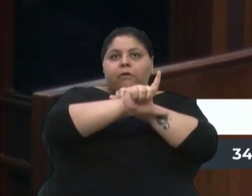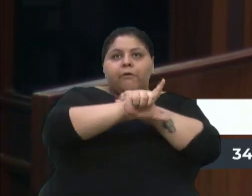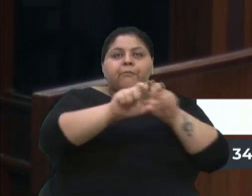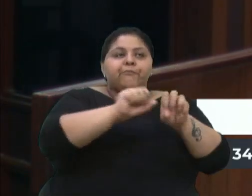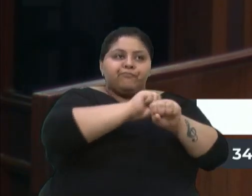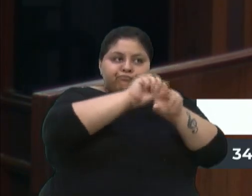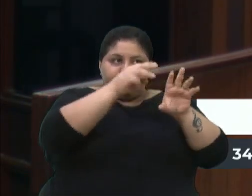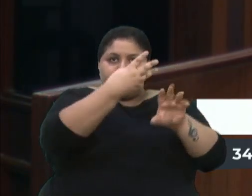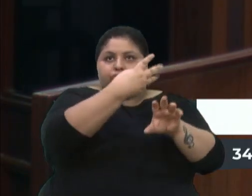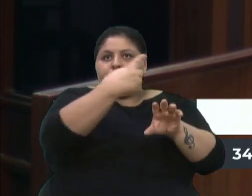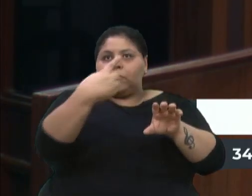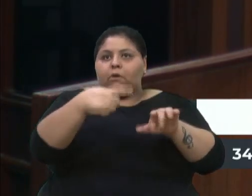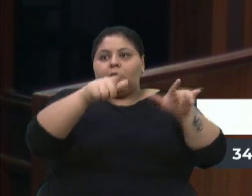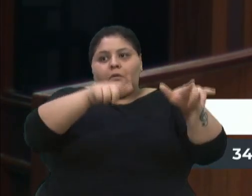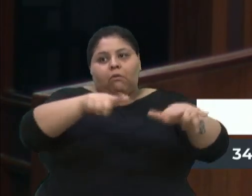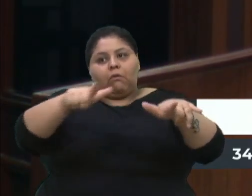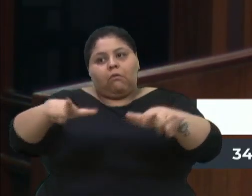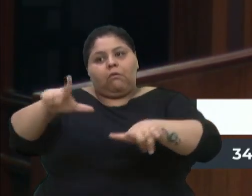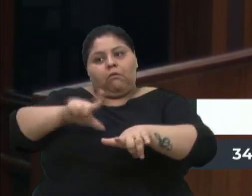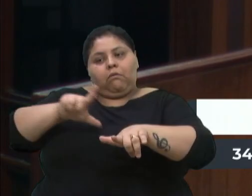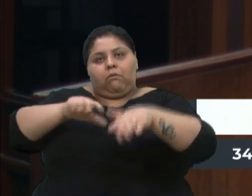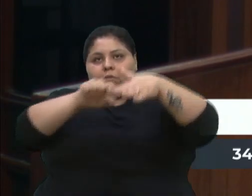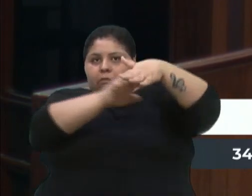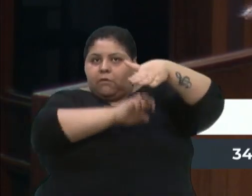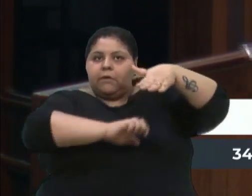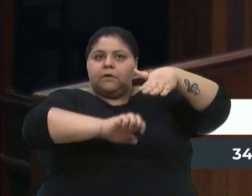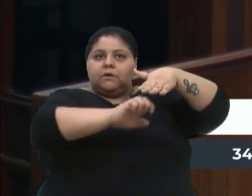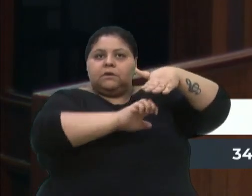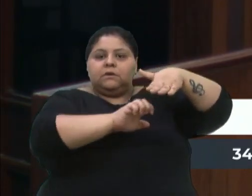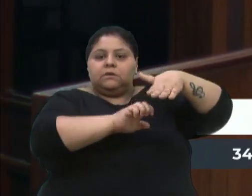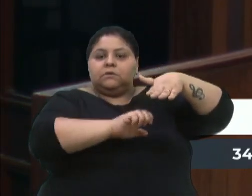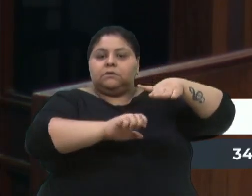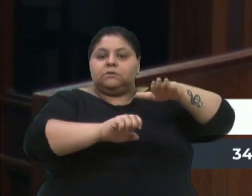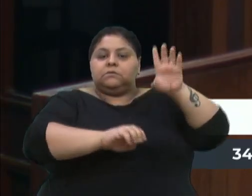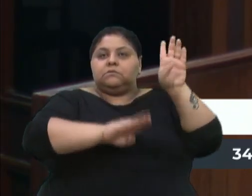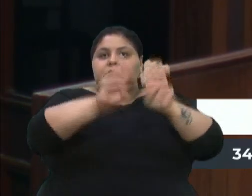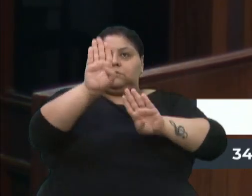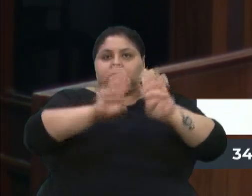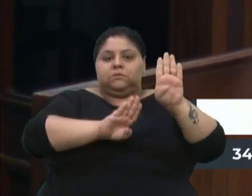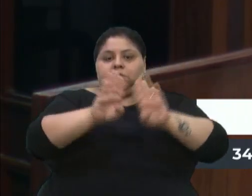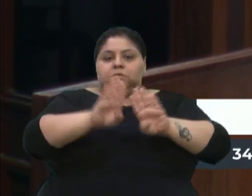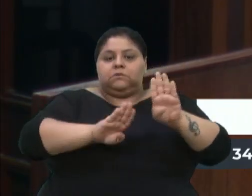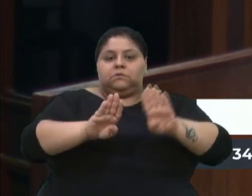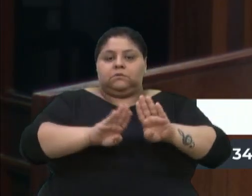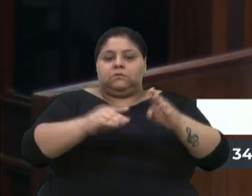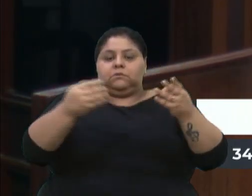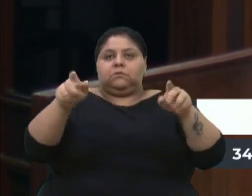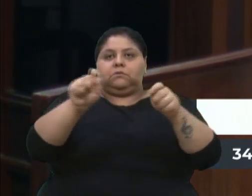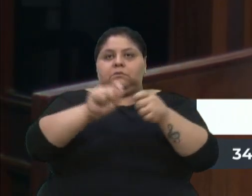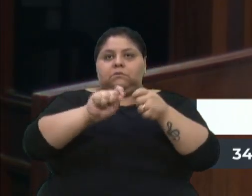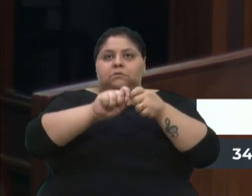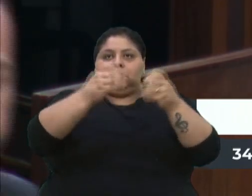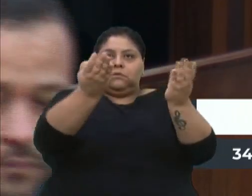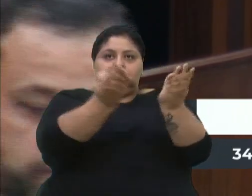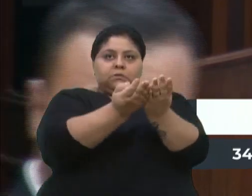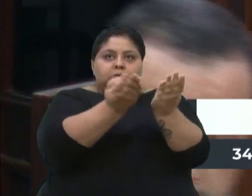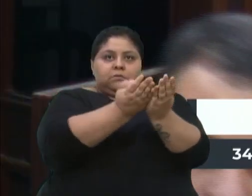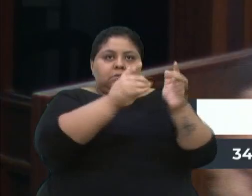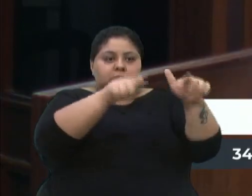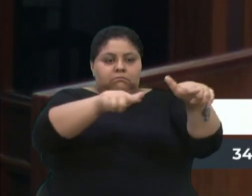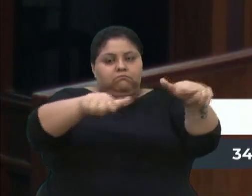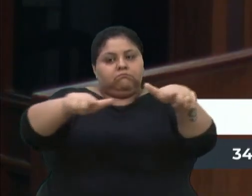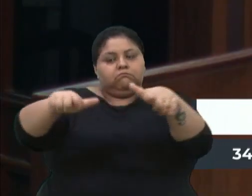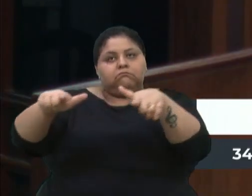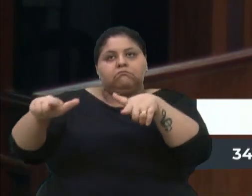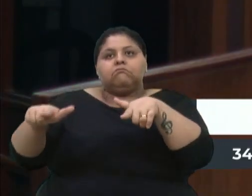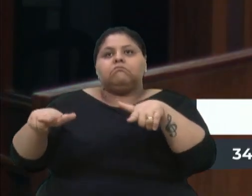que tem empresas licitadas para fazer topografia e também